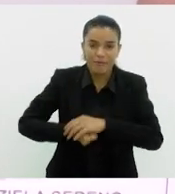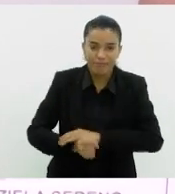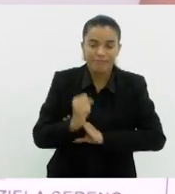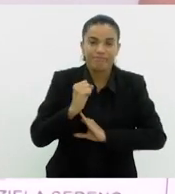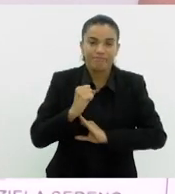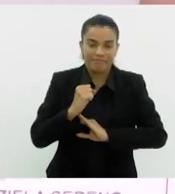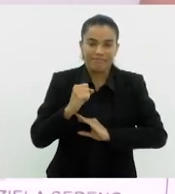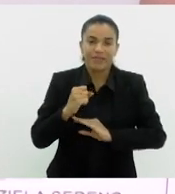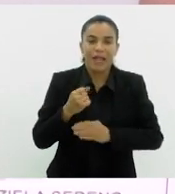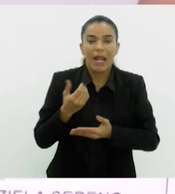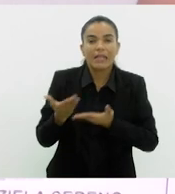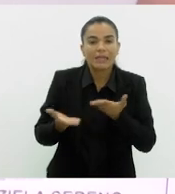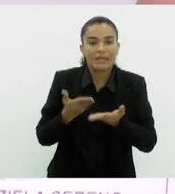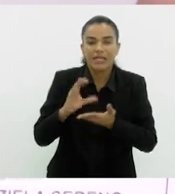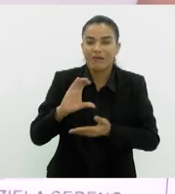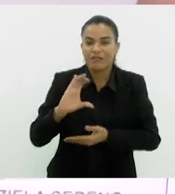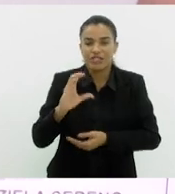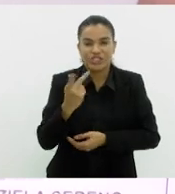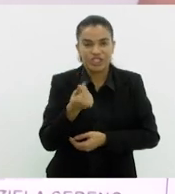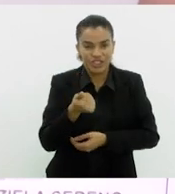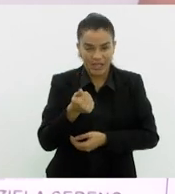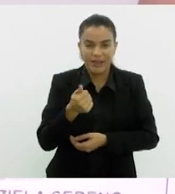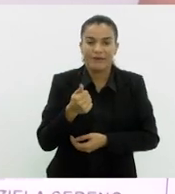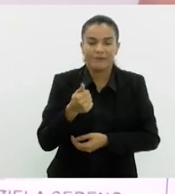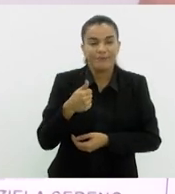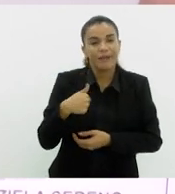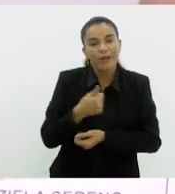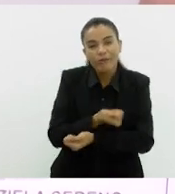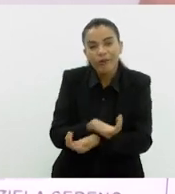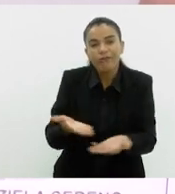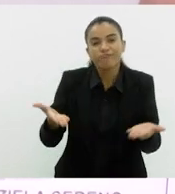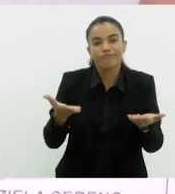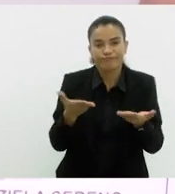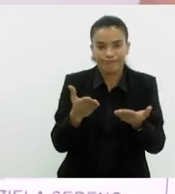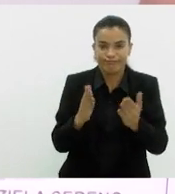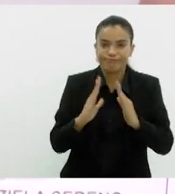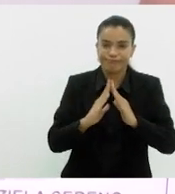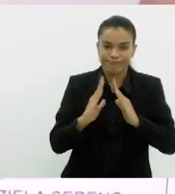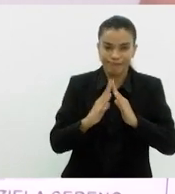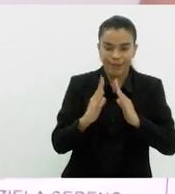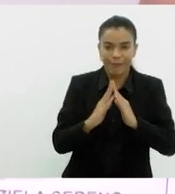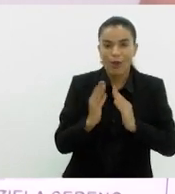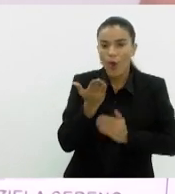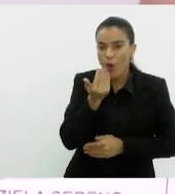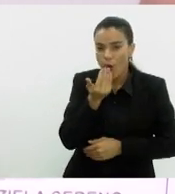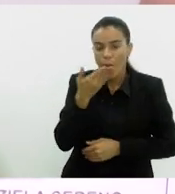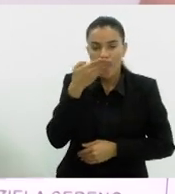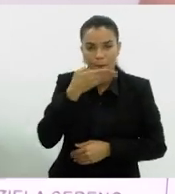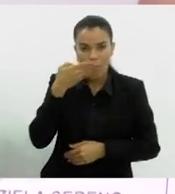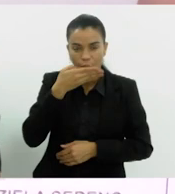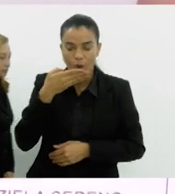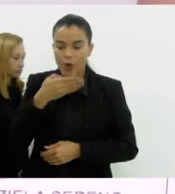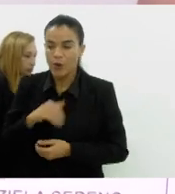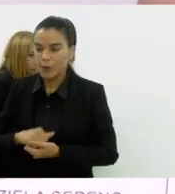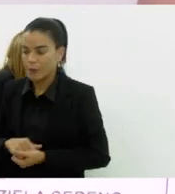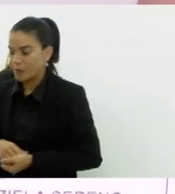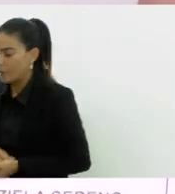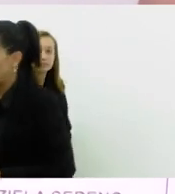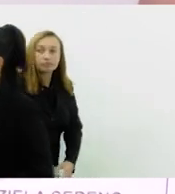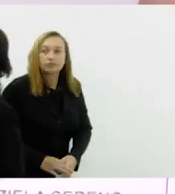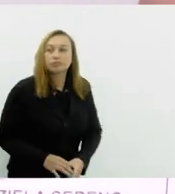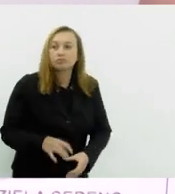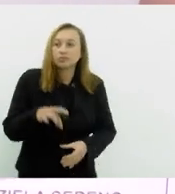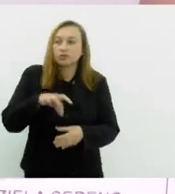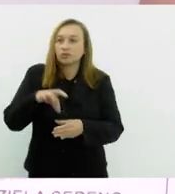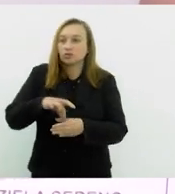gente muito com chá, né? Então, eu trouxe isso para Casa Cuidado. Então, as crianças, elas comem bolo e bebem chá nessa metodologia que